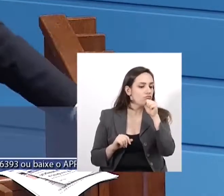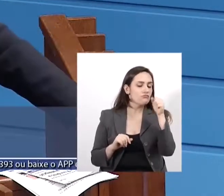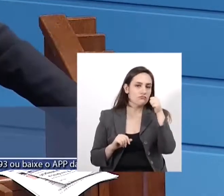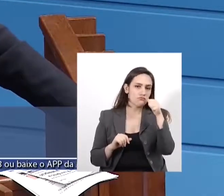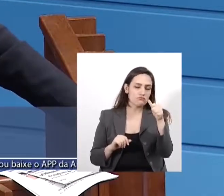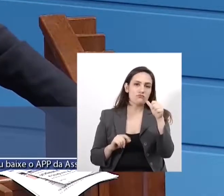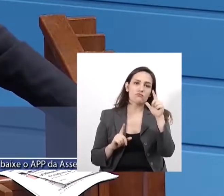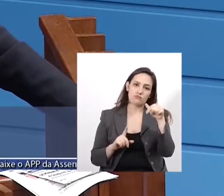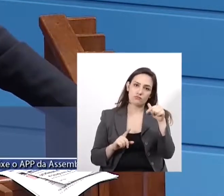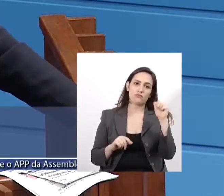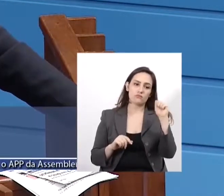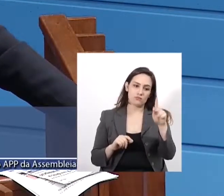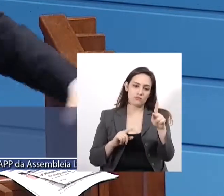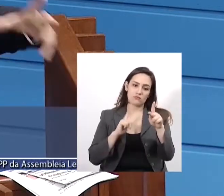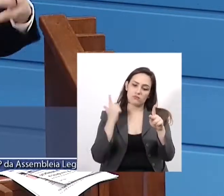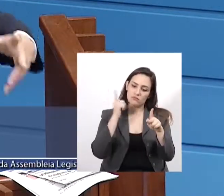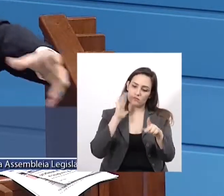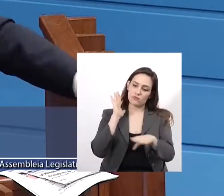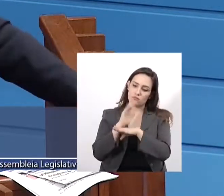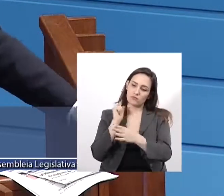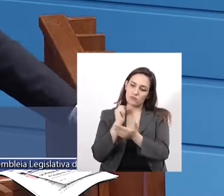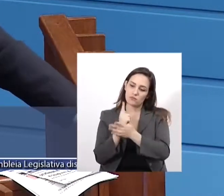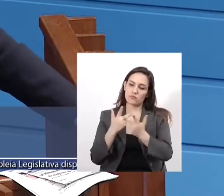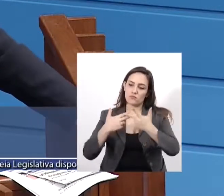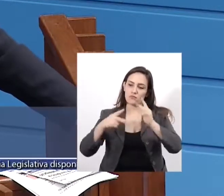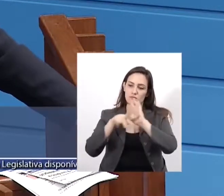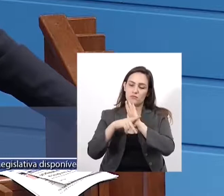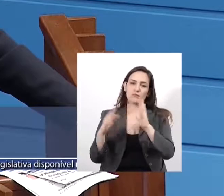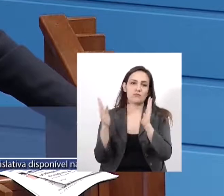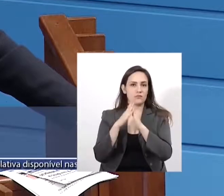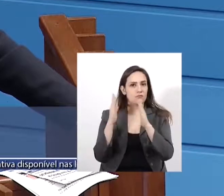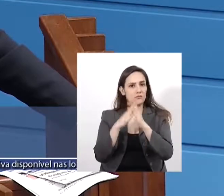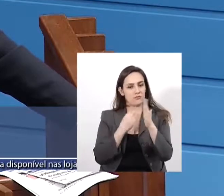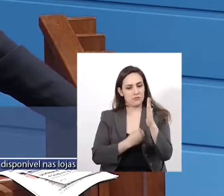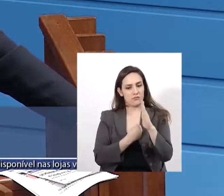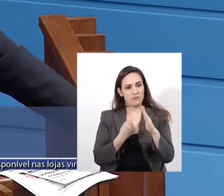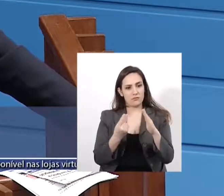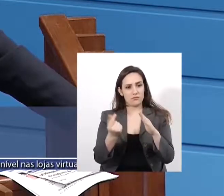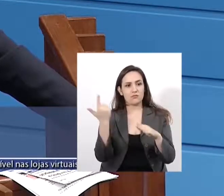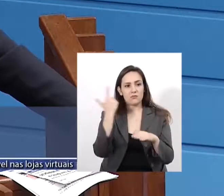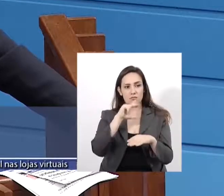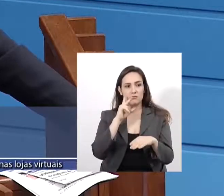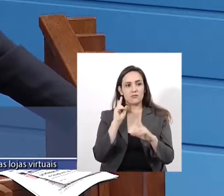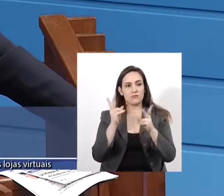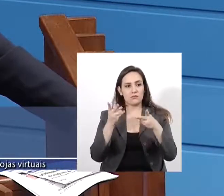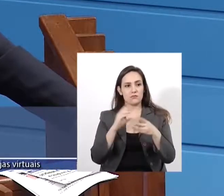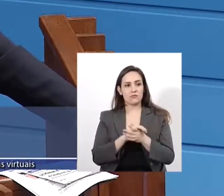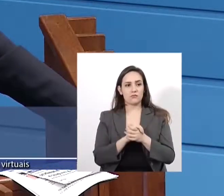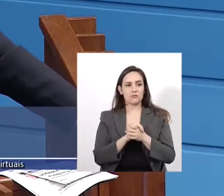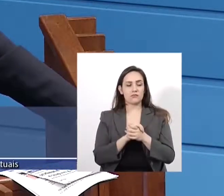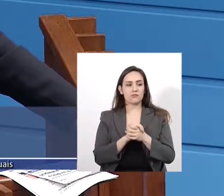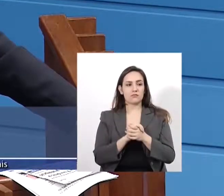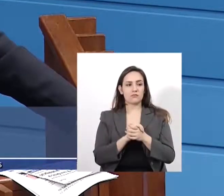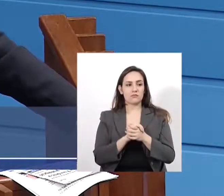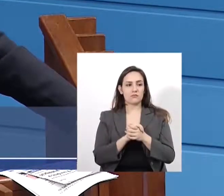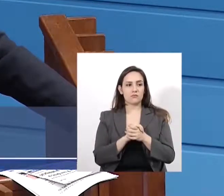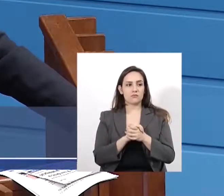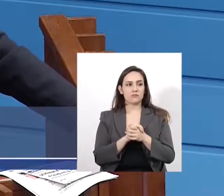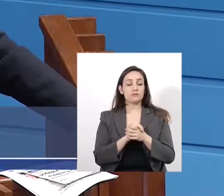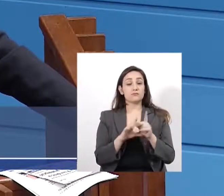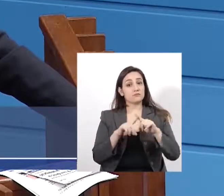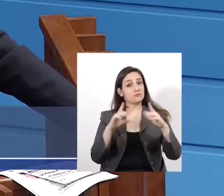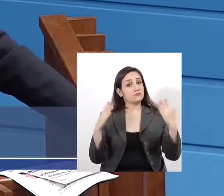acaba garantindo o mínimo para aquela família poder sobreviver. E hoje a